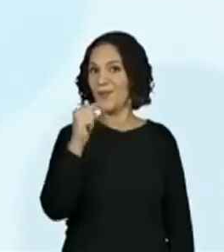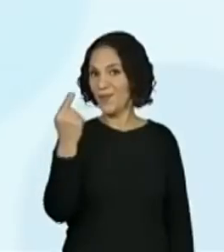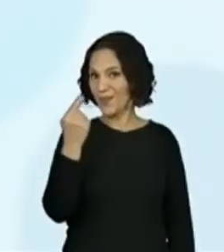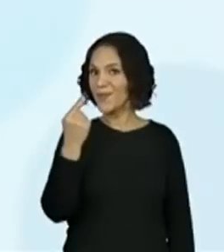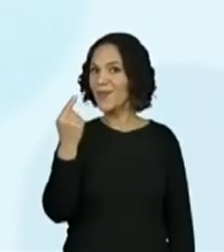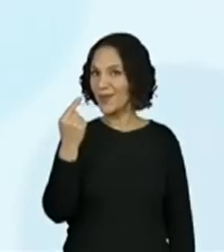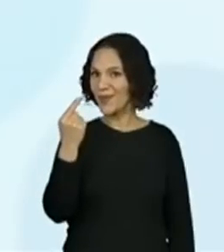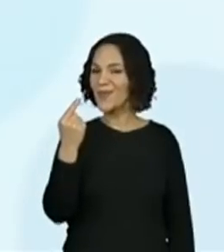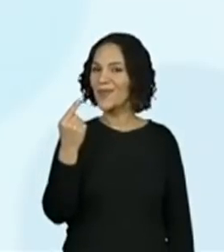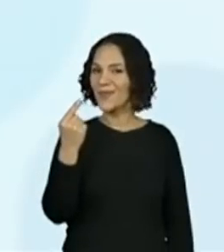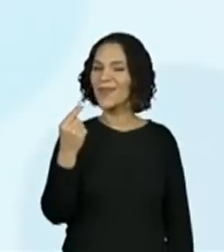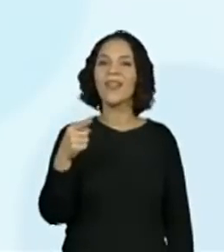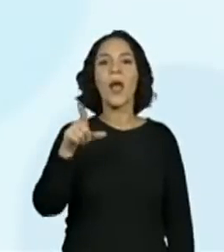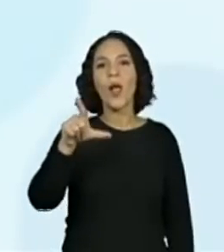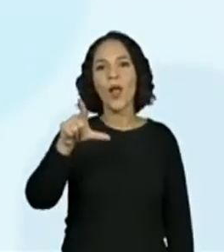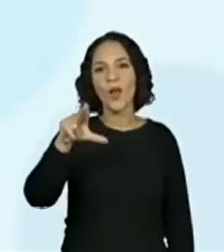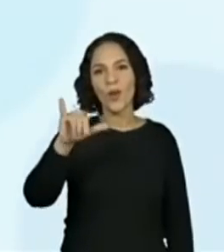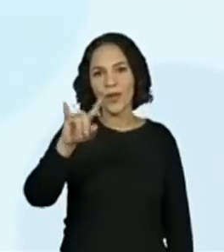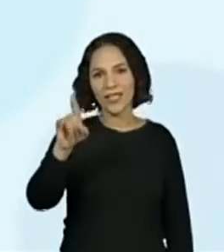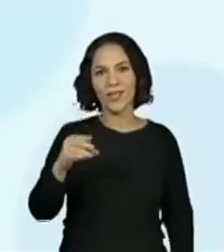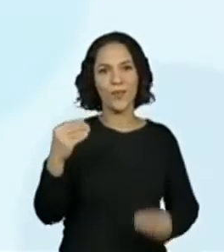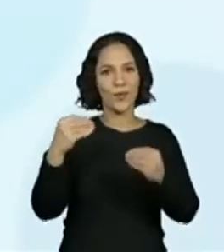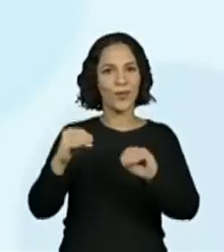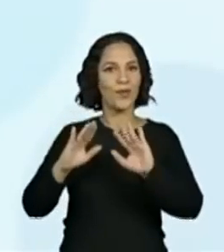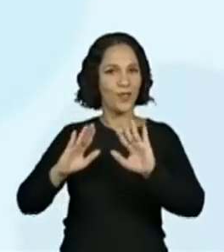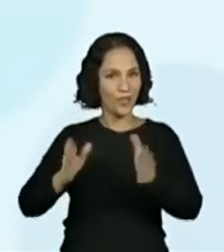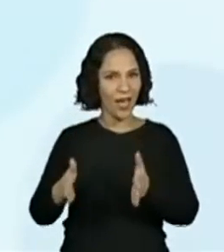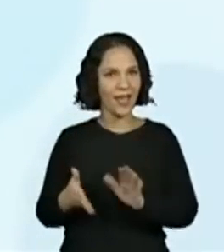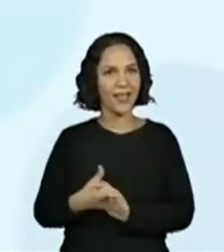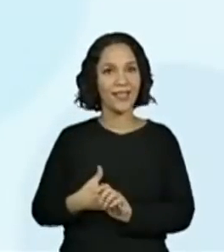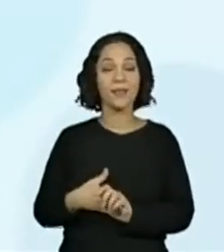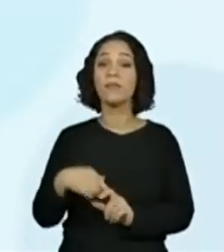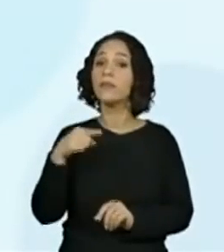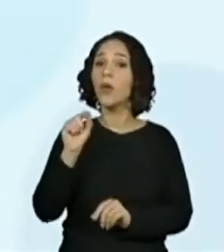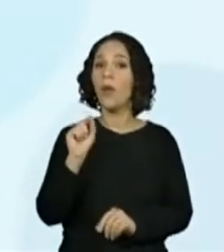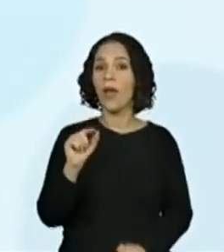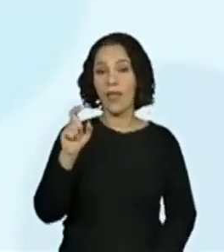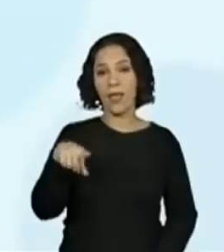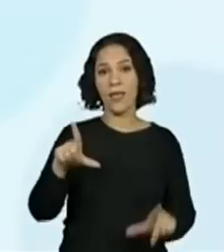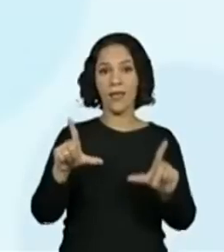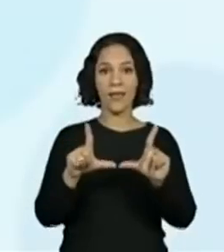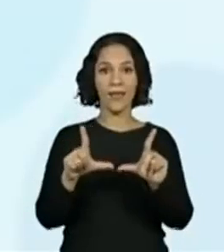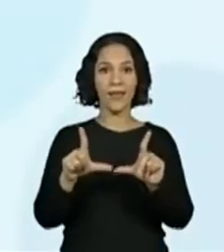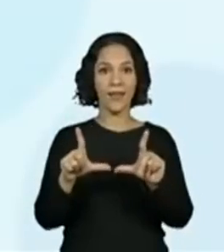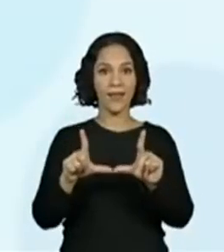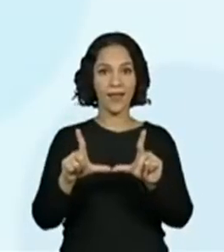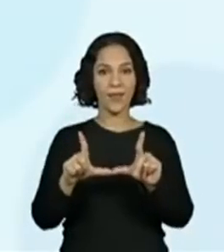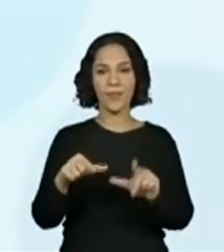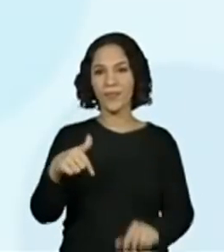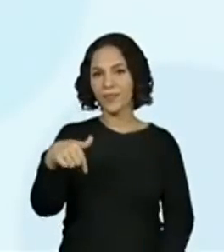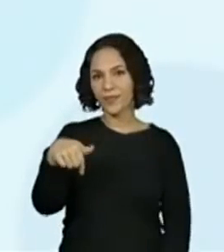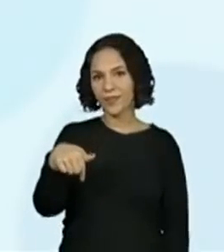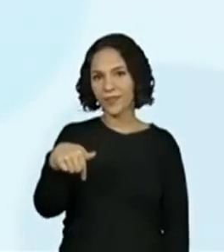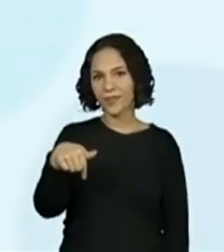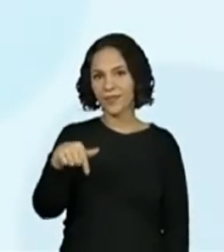Colocaram já? O Luiz já colocou ali pra gente que nós temos um